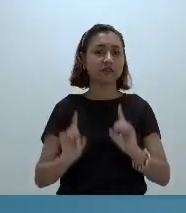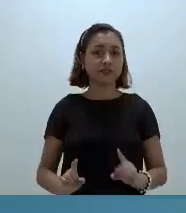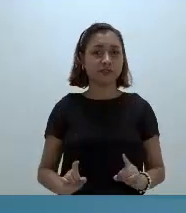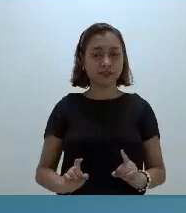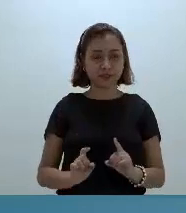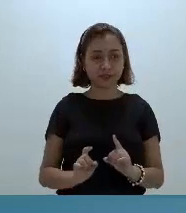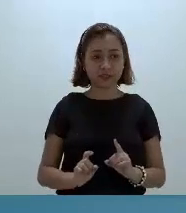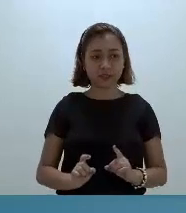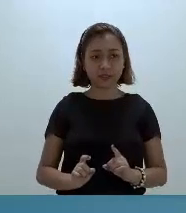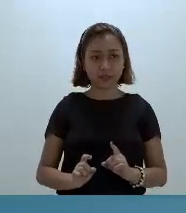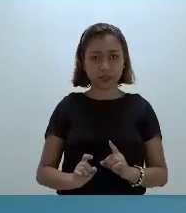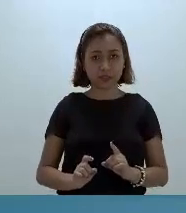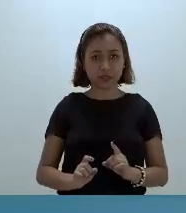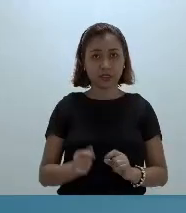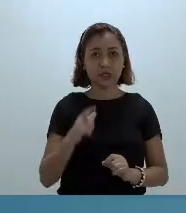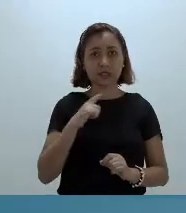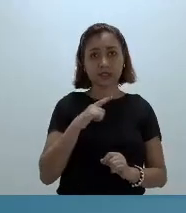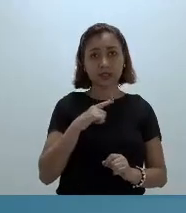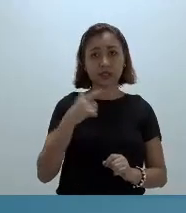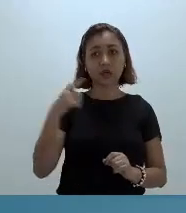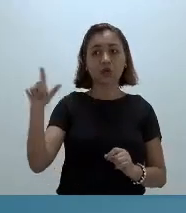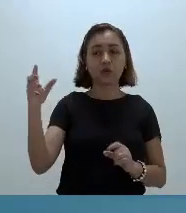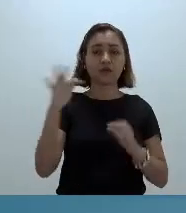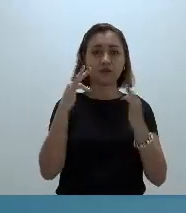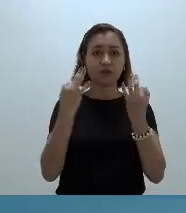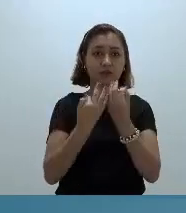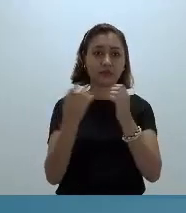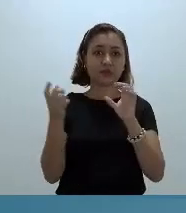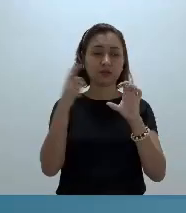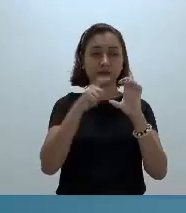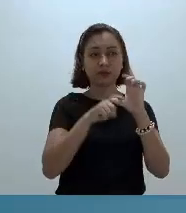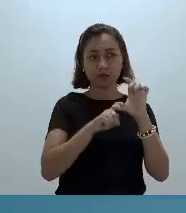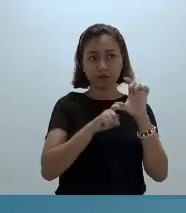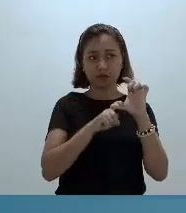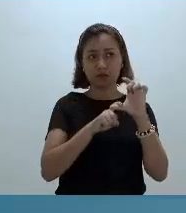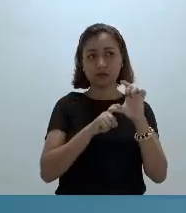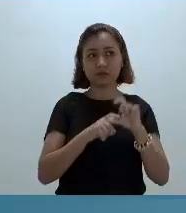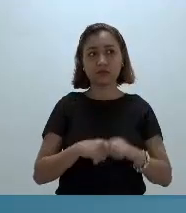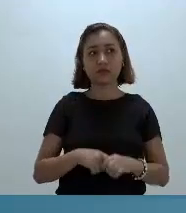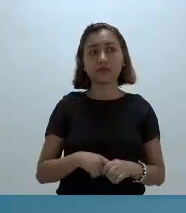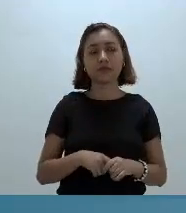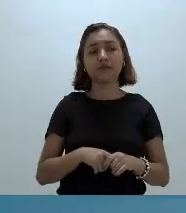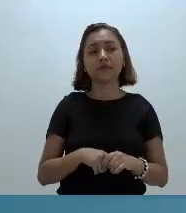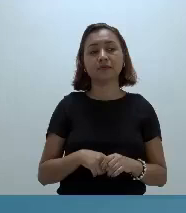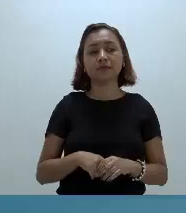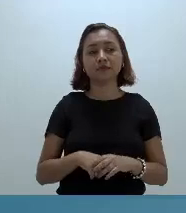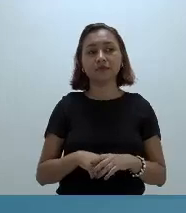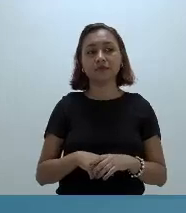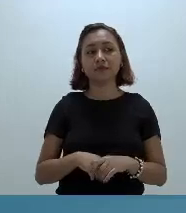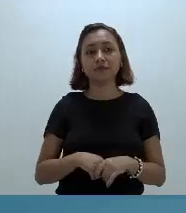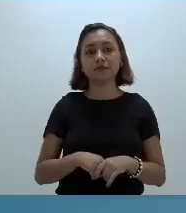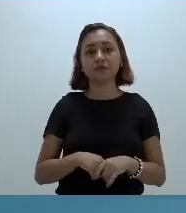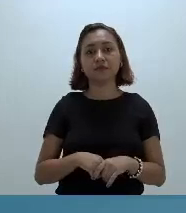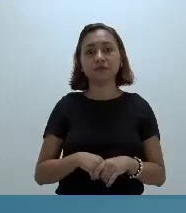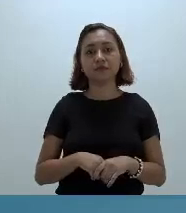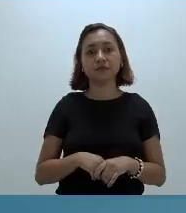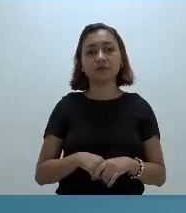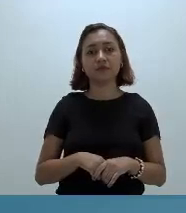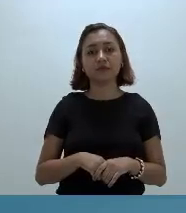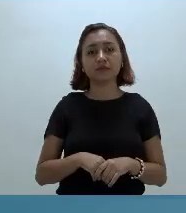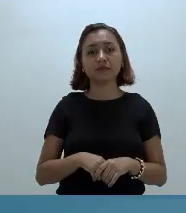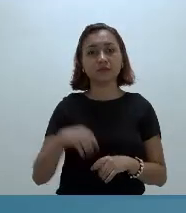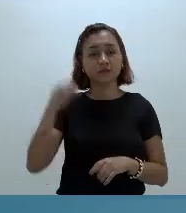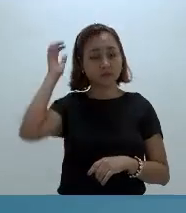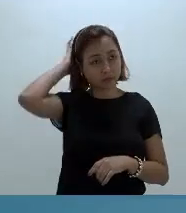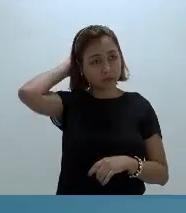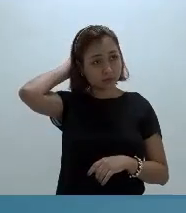competente nesta situação. Atendimento e alterações do promovido pela revisão CNJ 833, 29